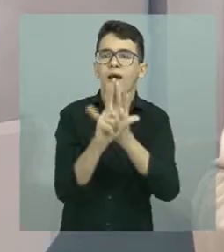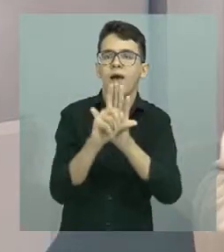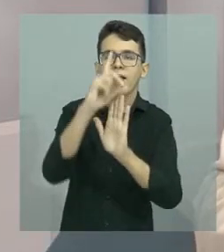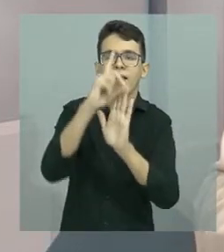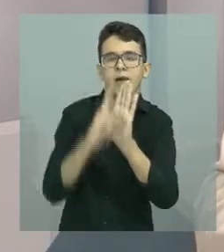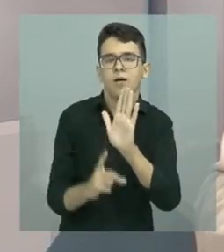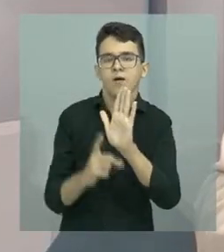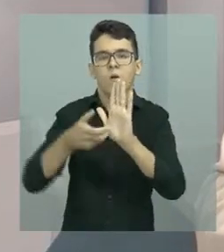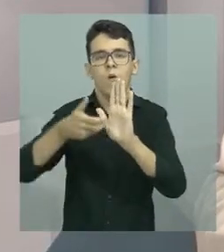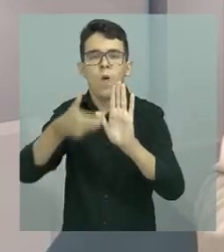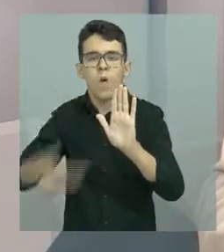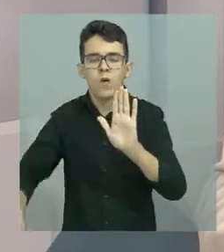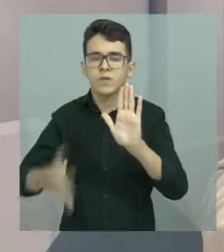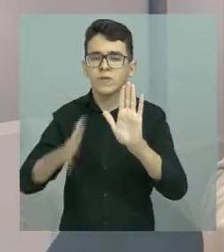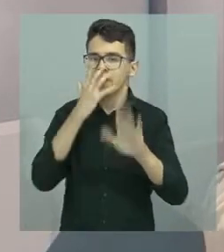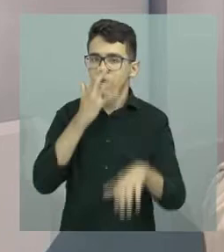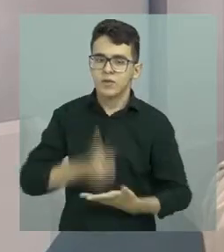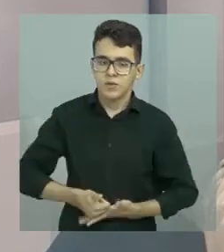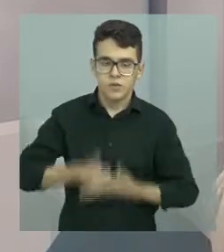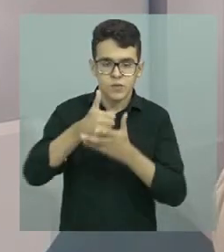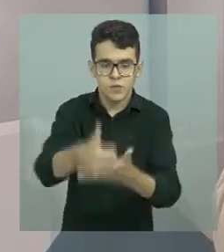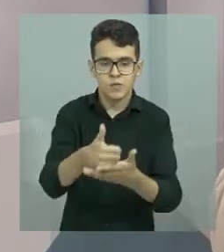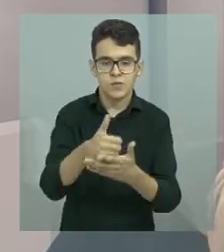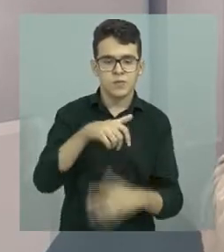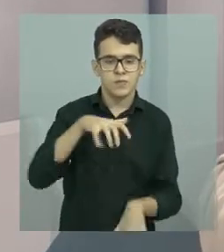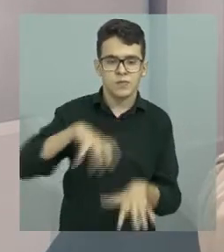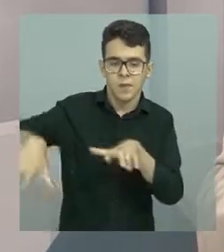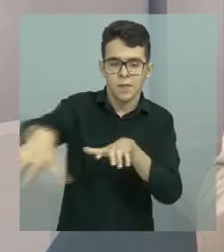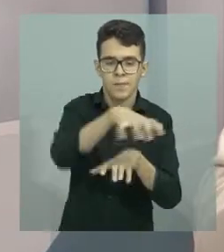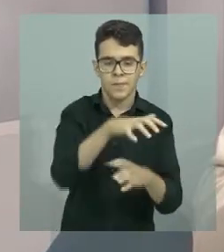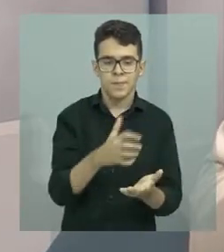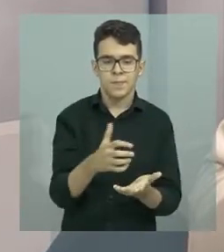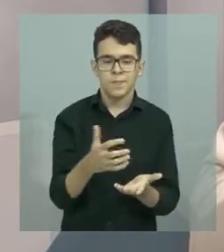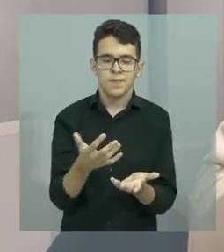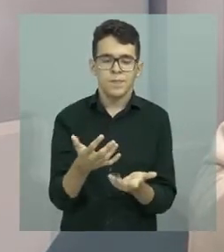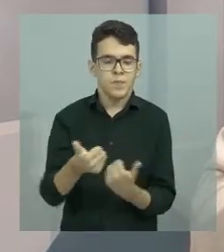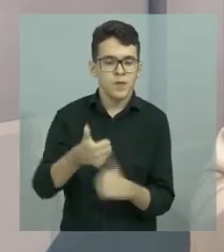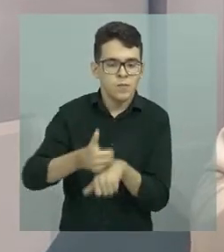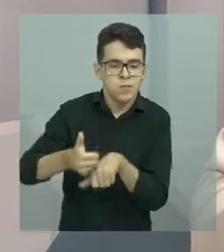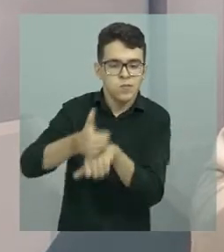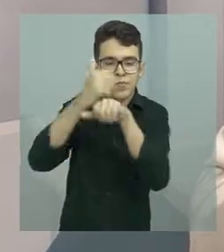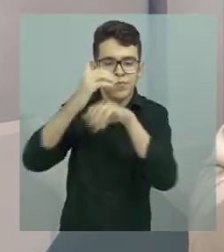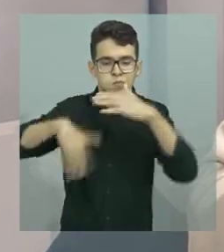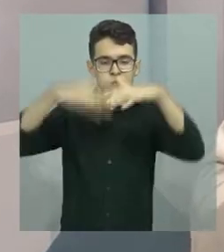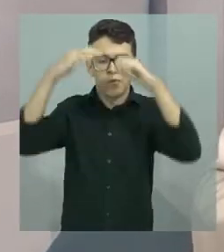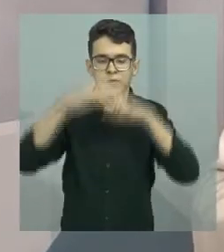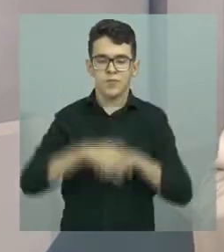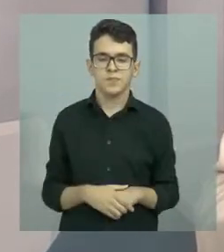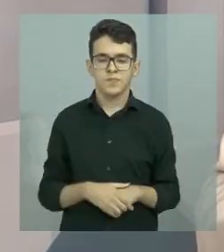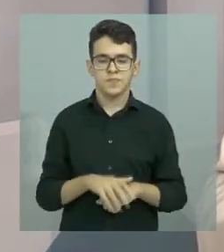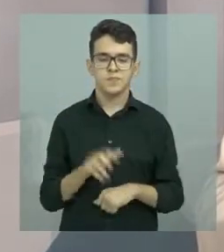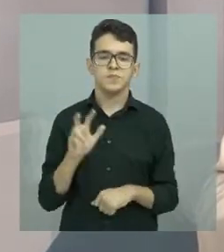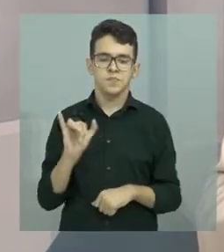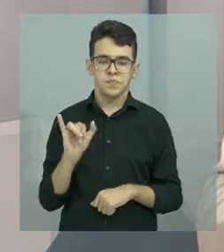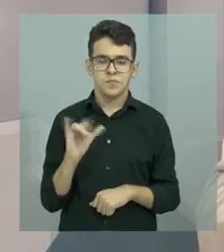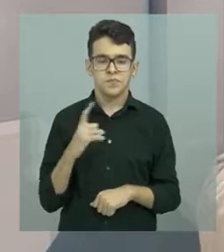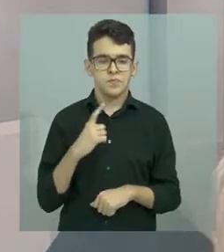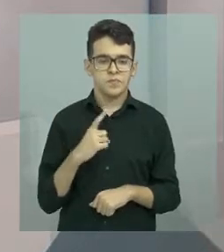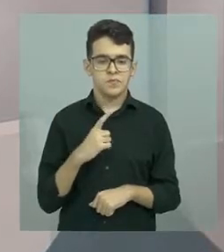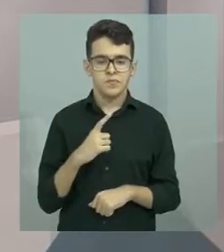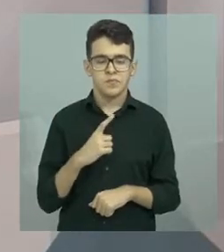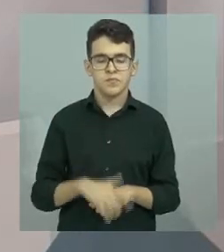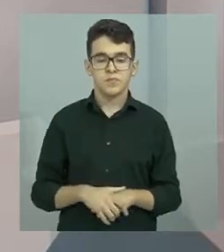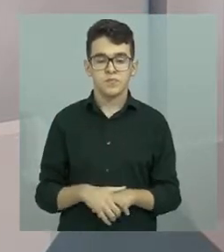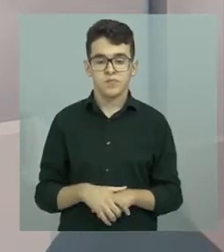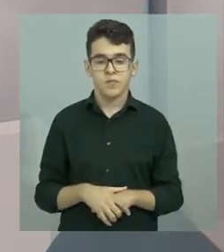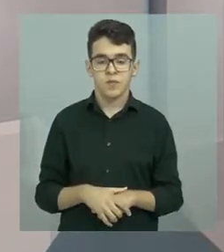vão buscar ainda mais atender essa legislação de uma forma muito ativa e proativa. Por quê? Porque